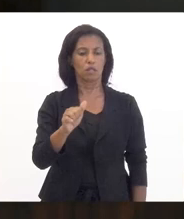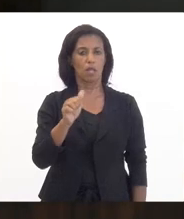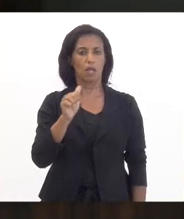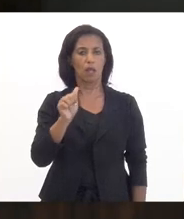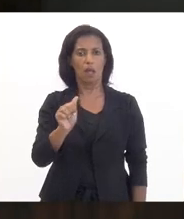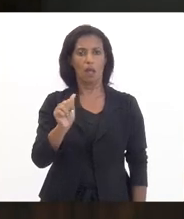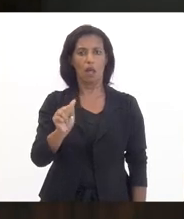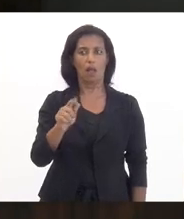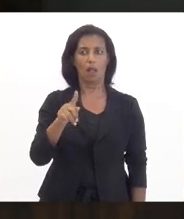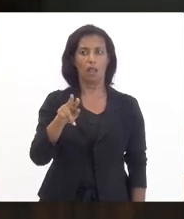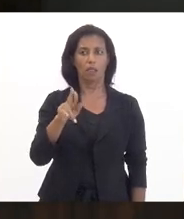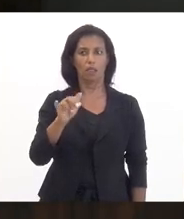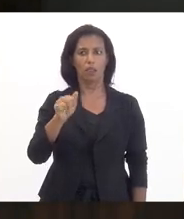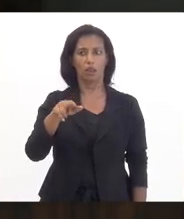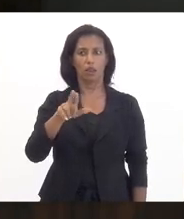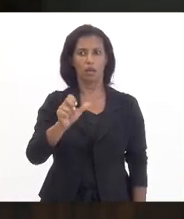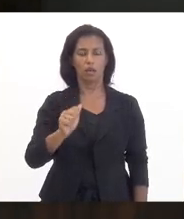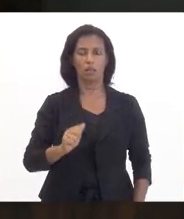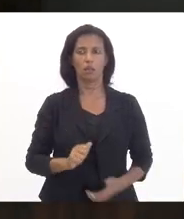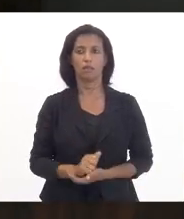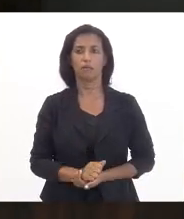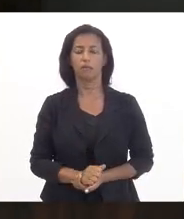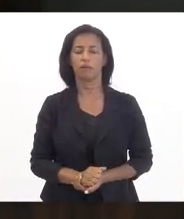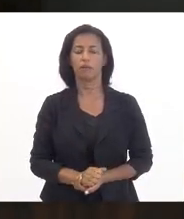Adriana Baltazar,